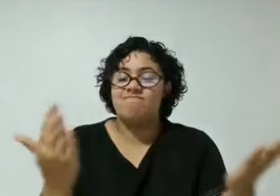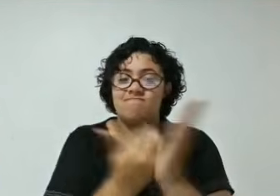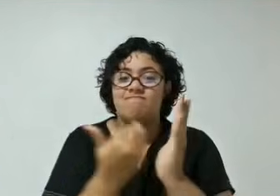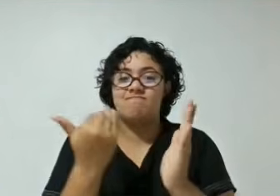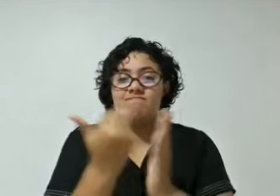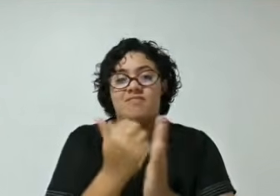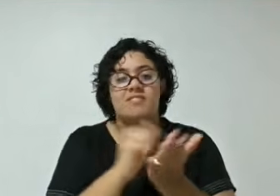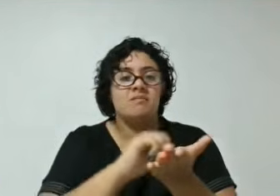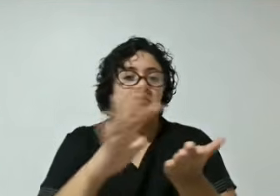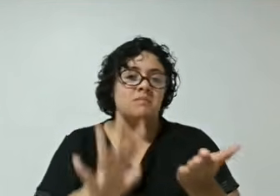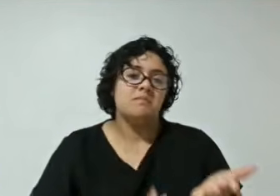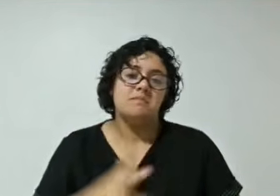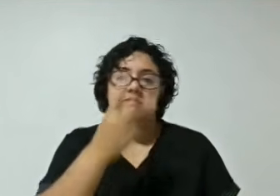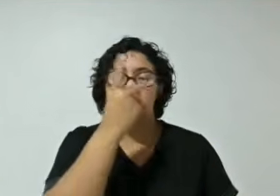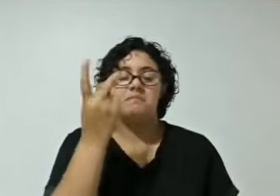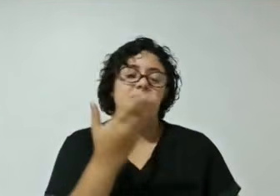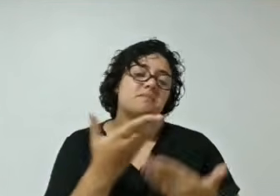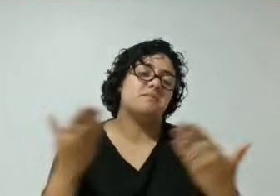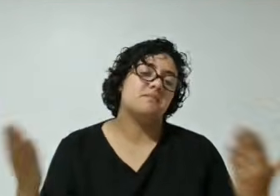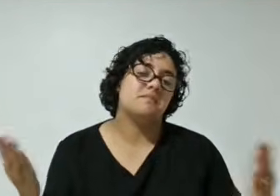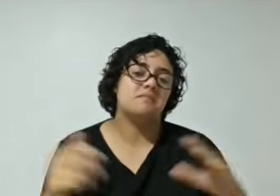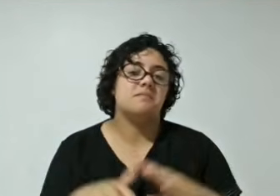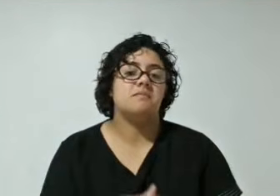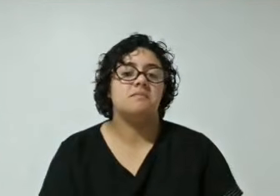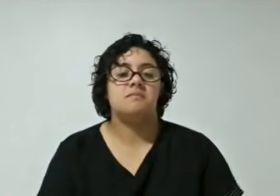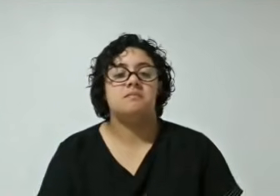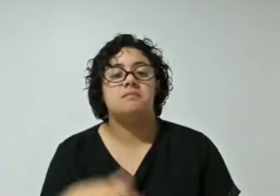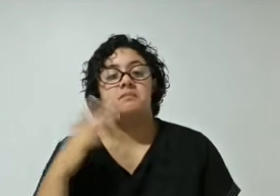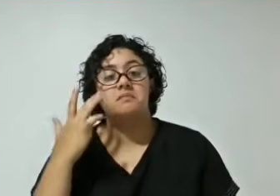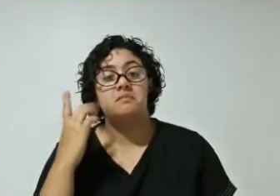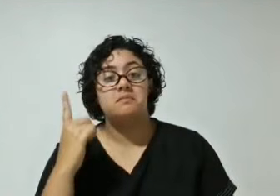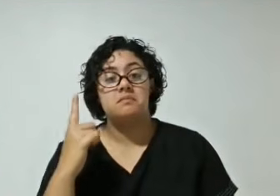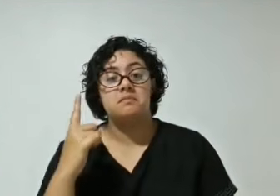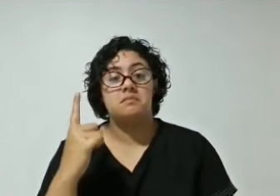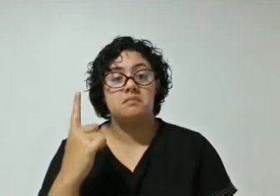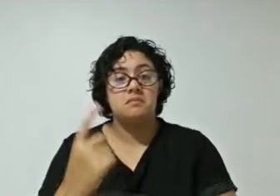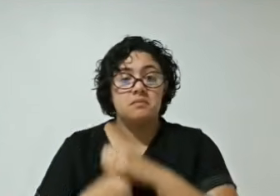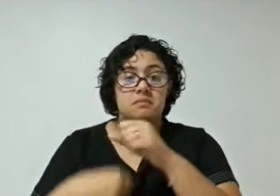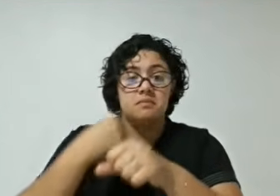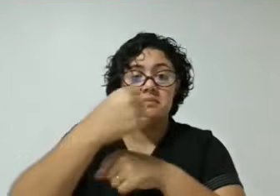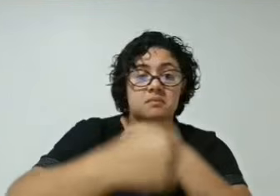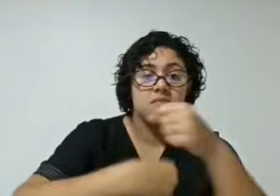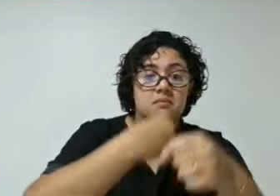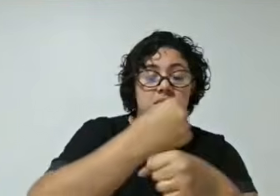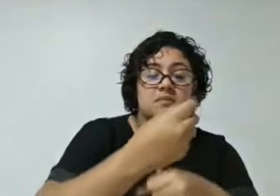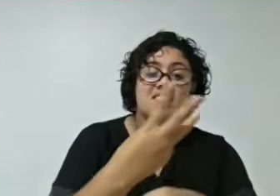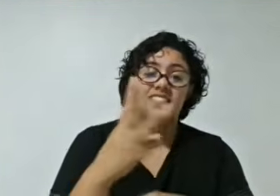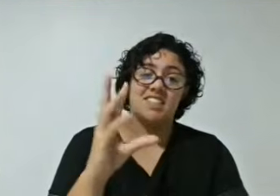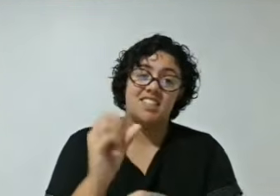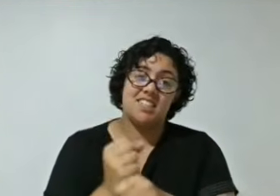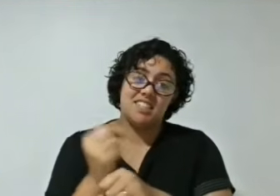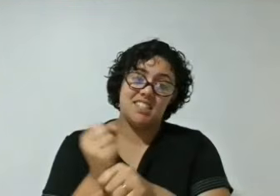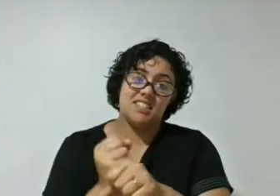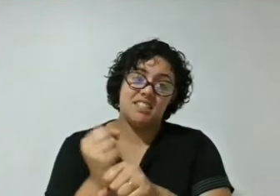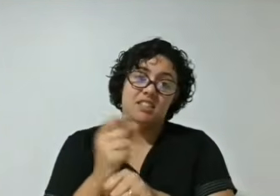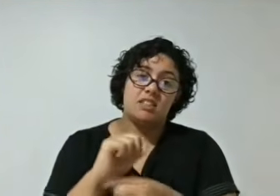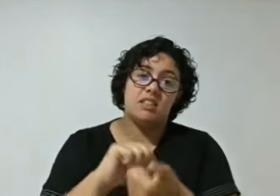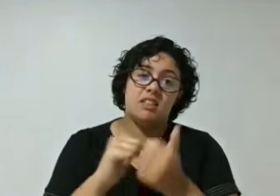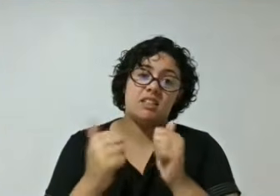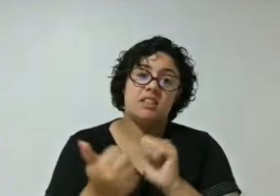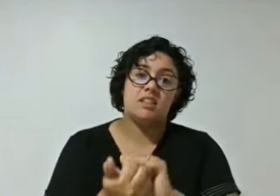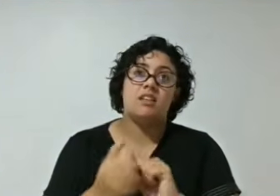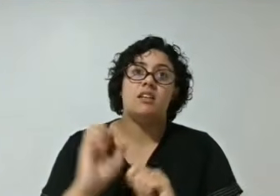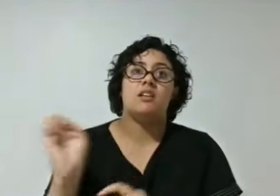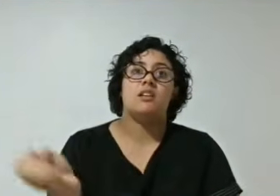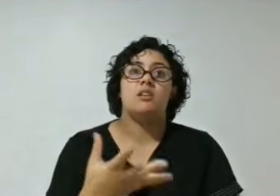as pessoas. Eu acho que nos próximos 30 anos a gente tem que se adaptar às novas demandas das